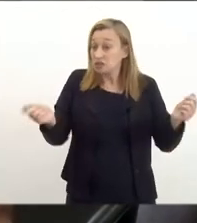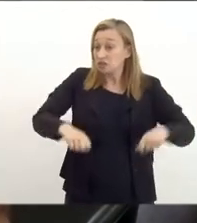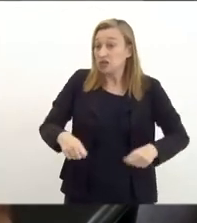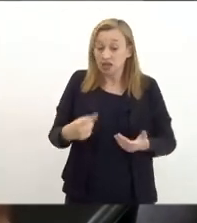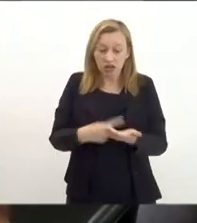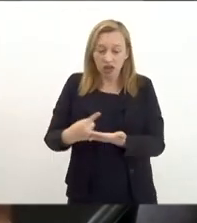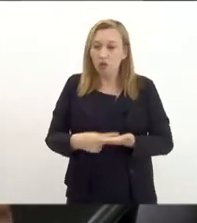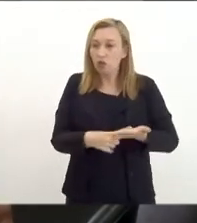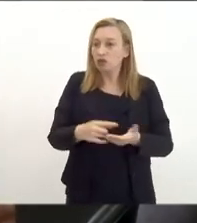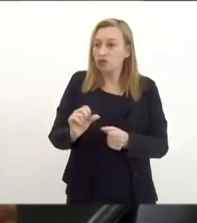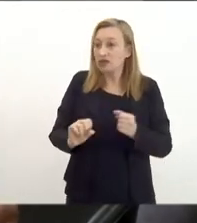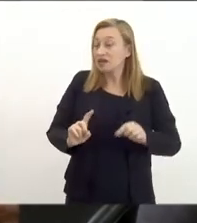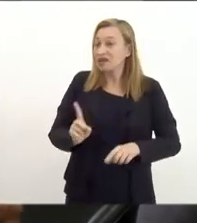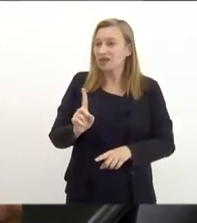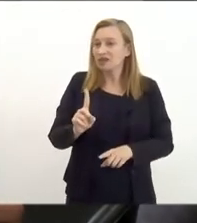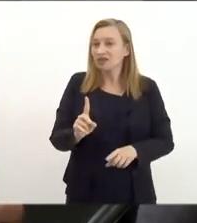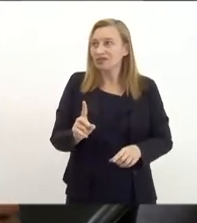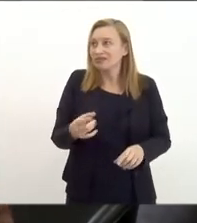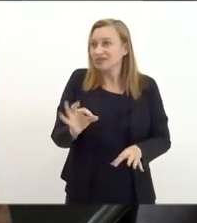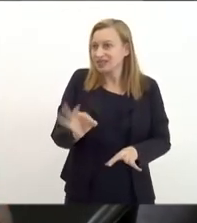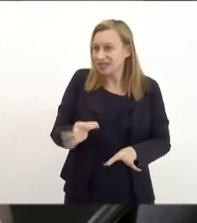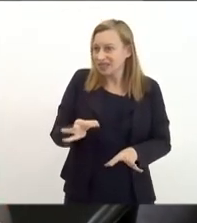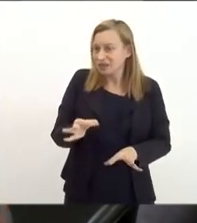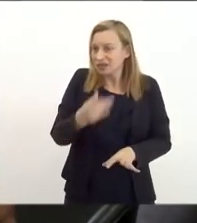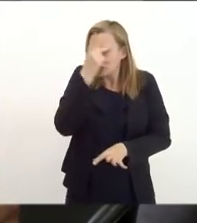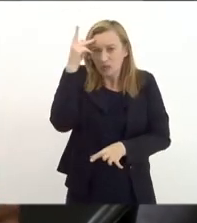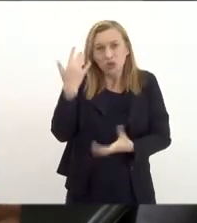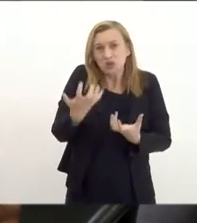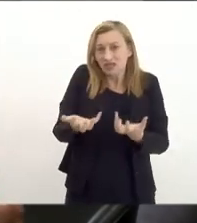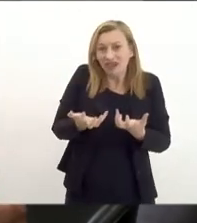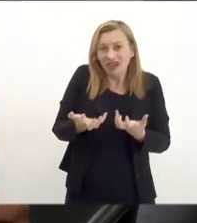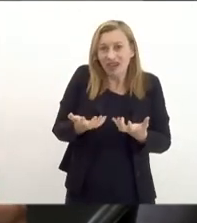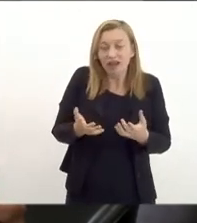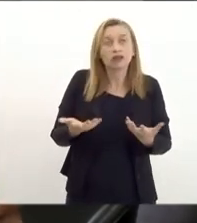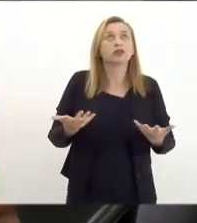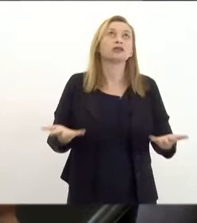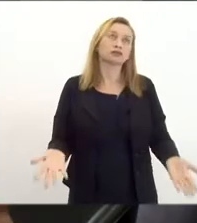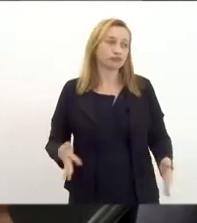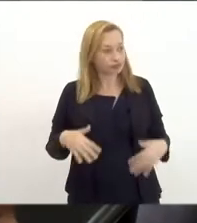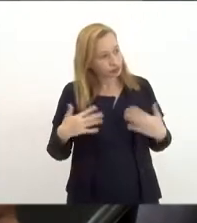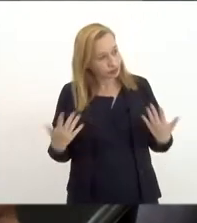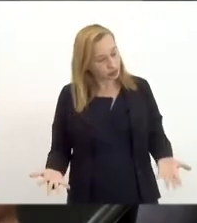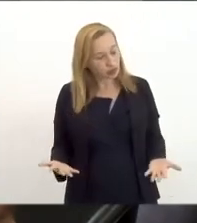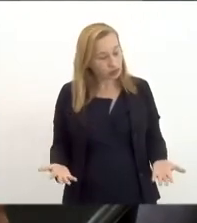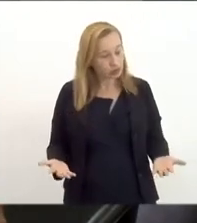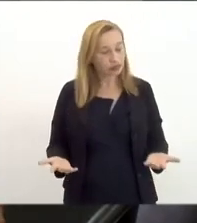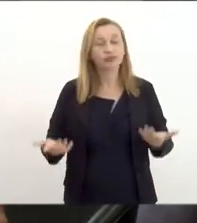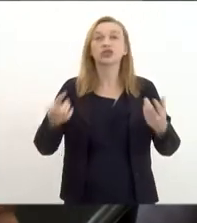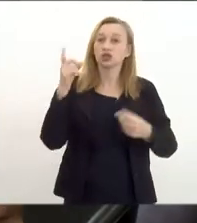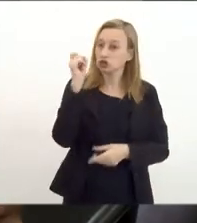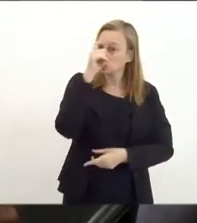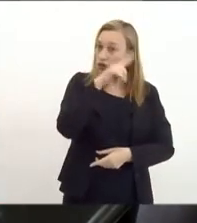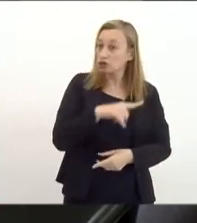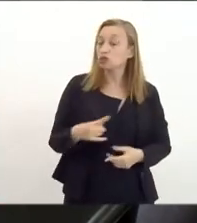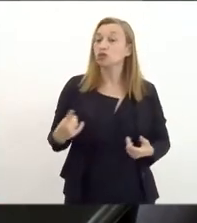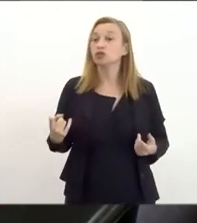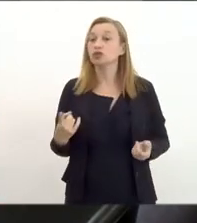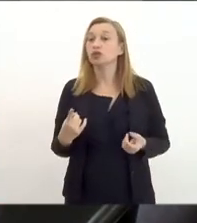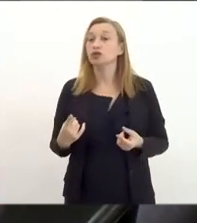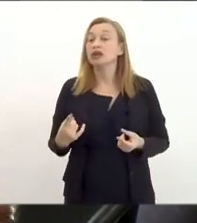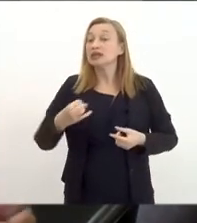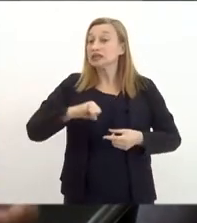mas não necessariamente as pessoas aceitam então a gente fica numa situação em que